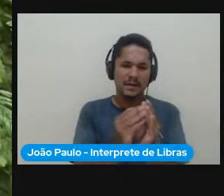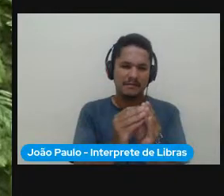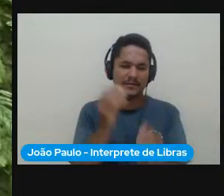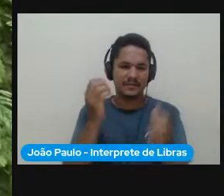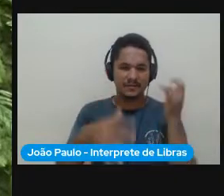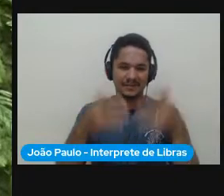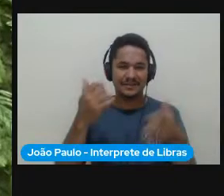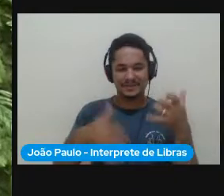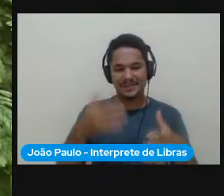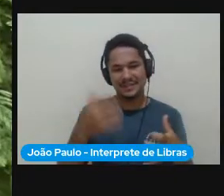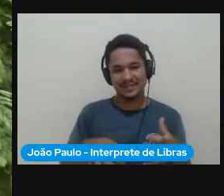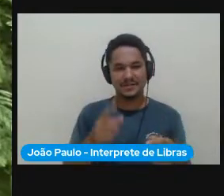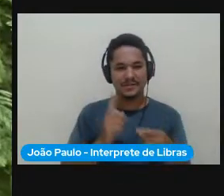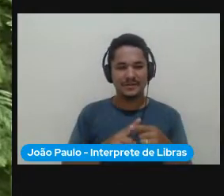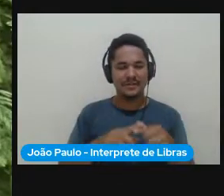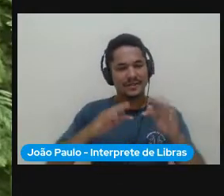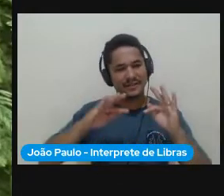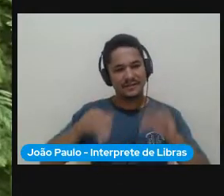para a gente finalizar.